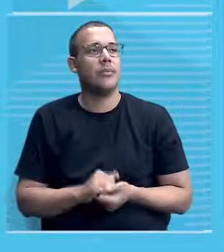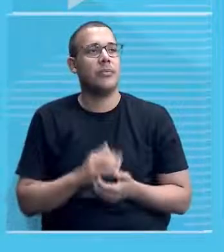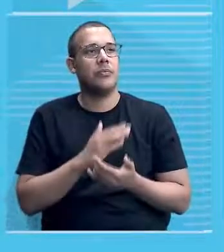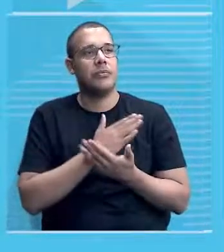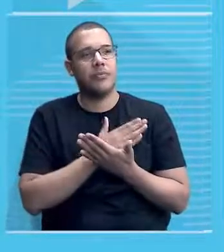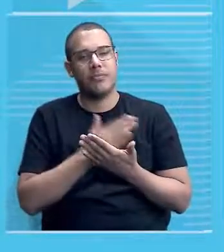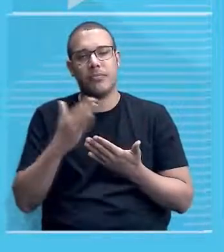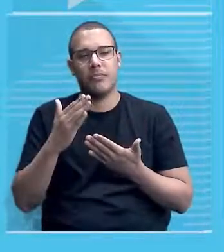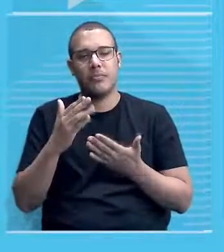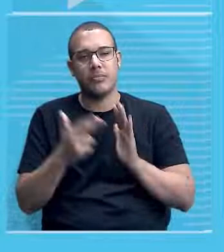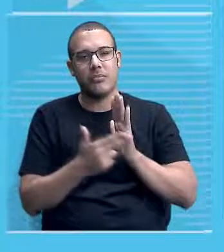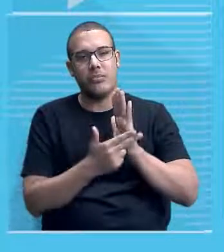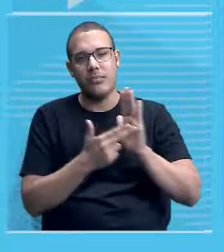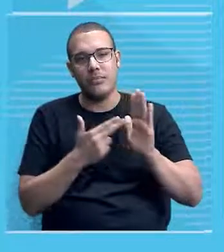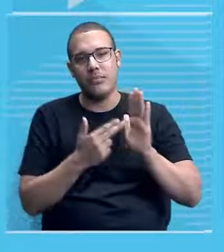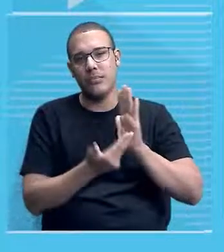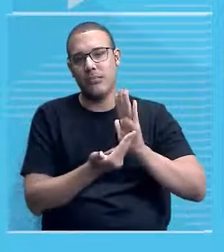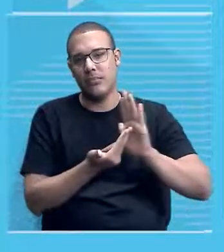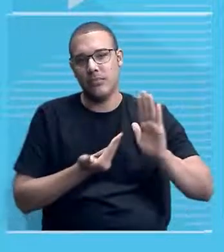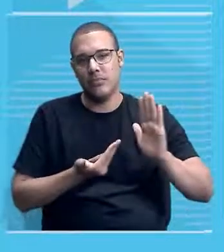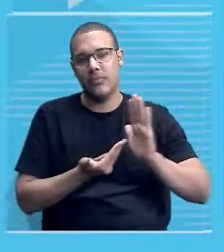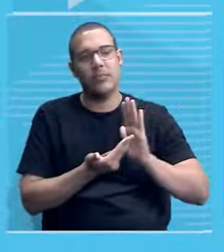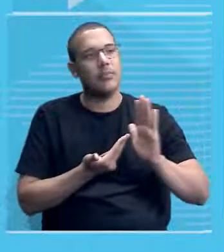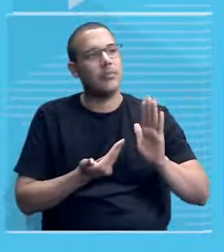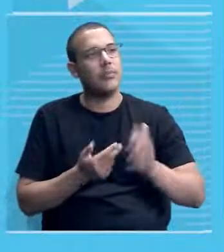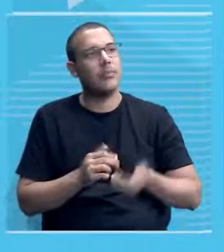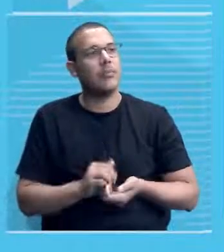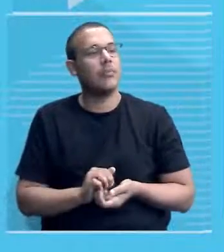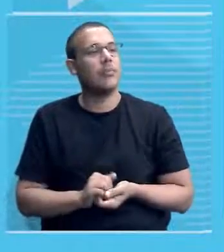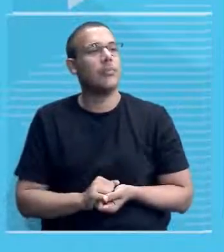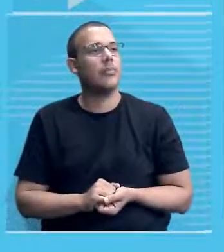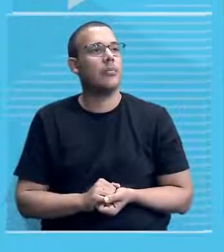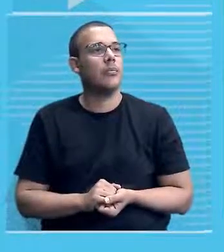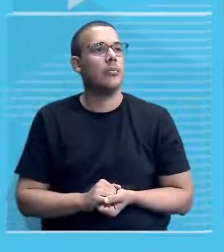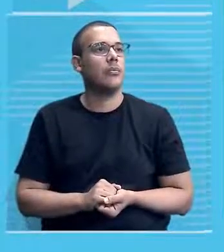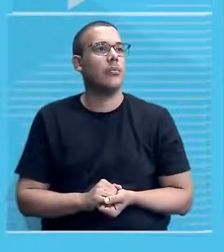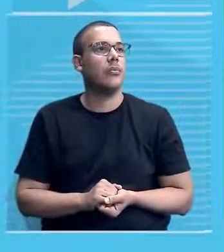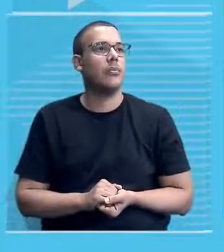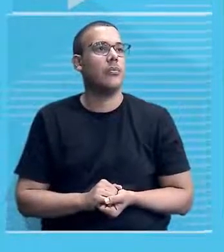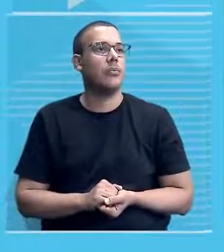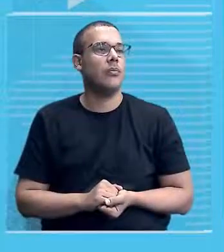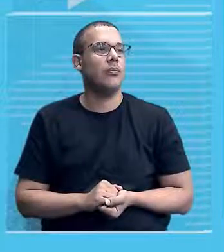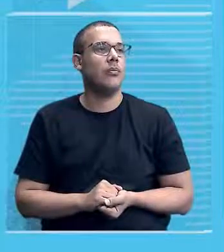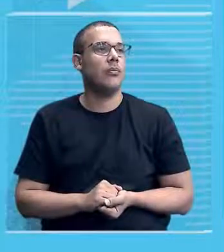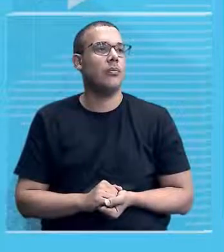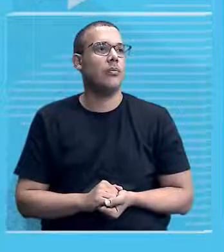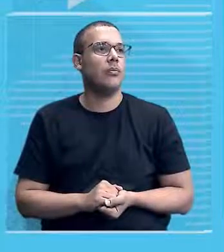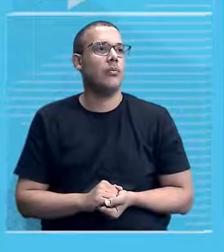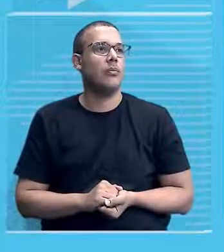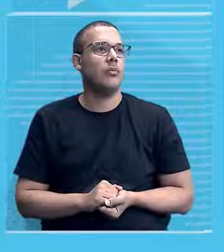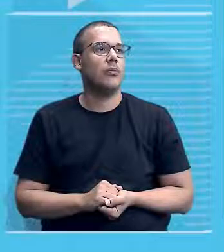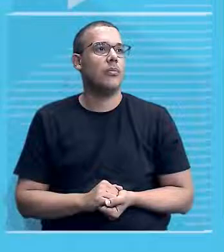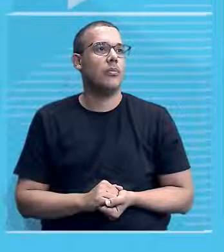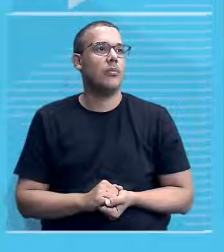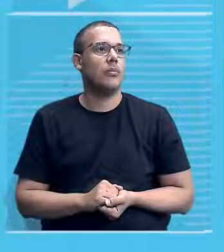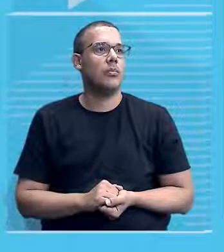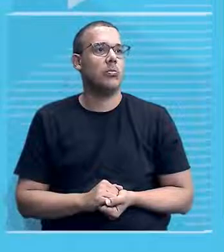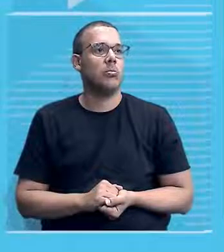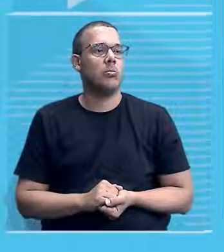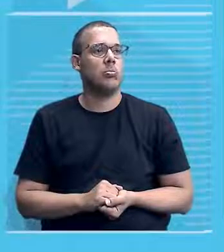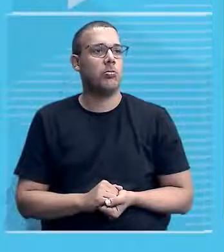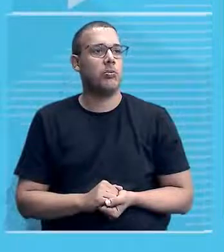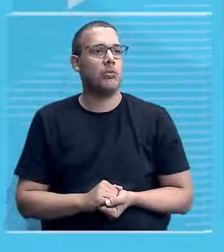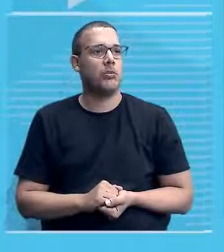tá legal Então tá aí aqui E